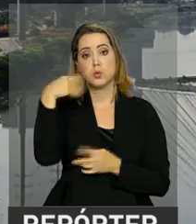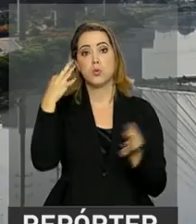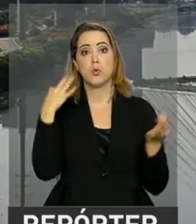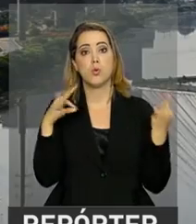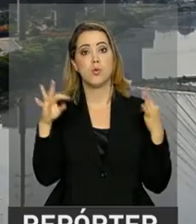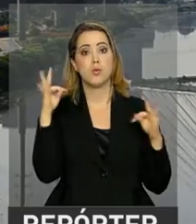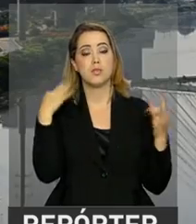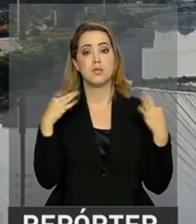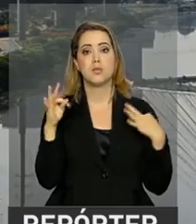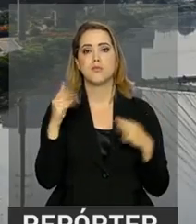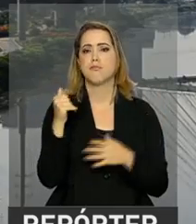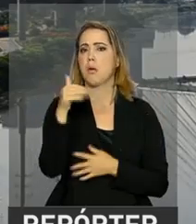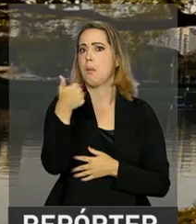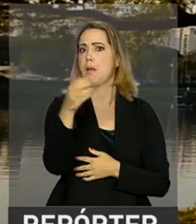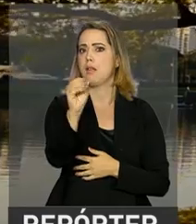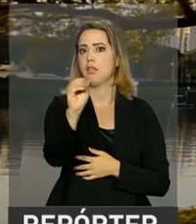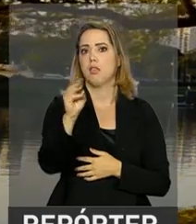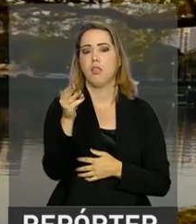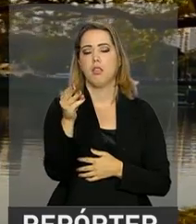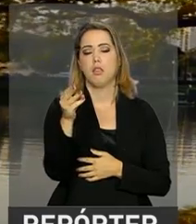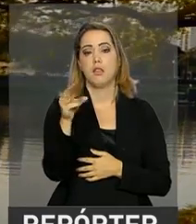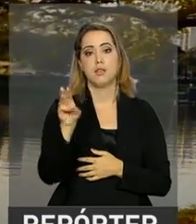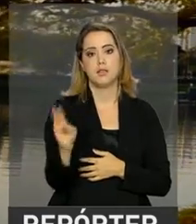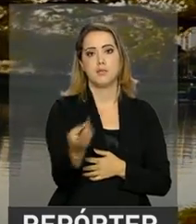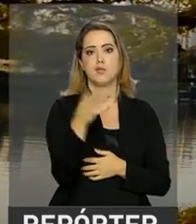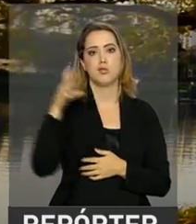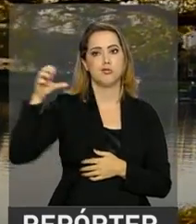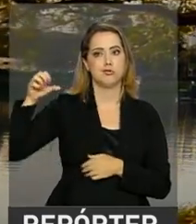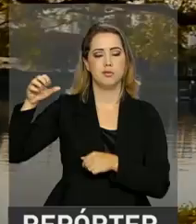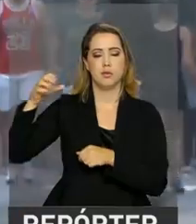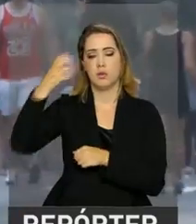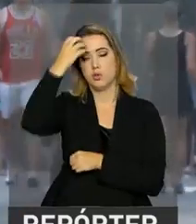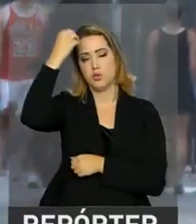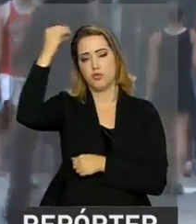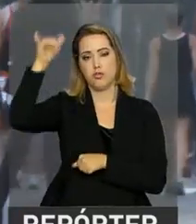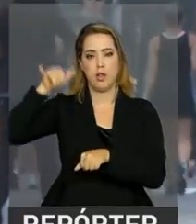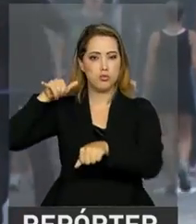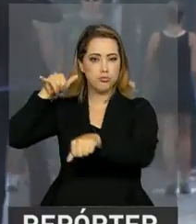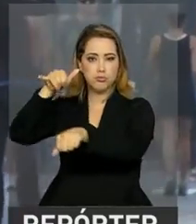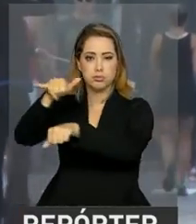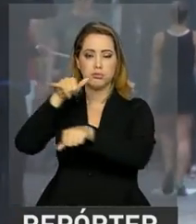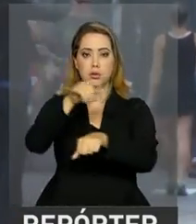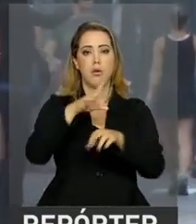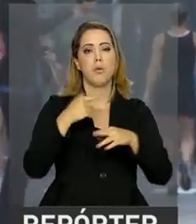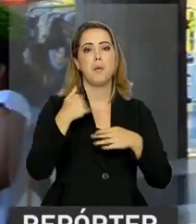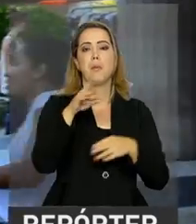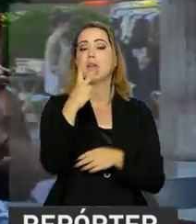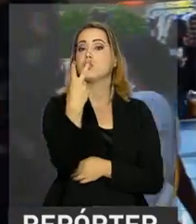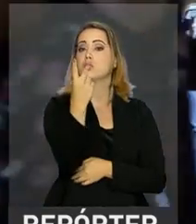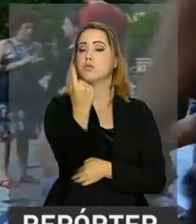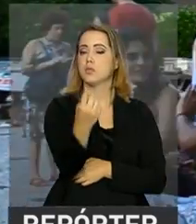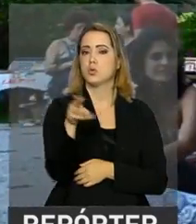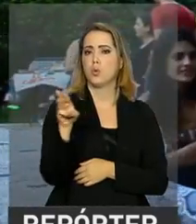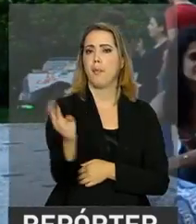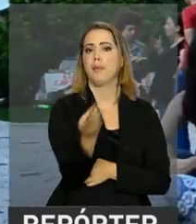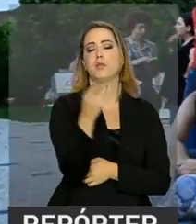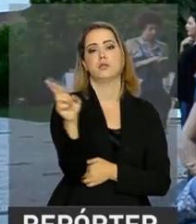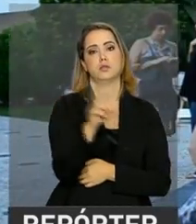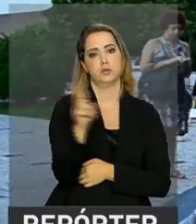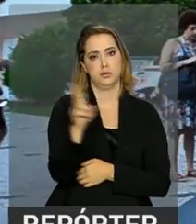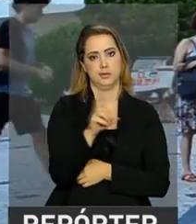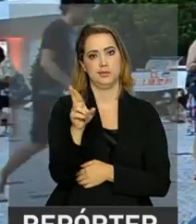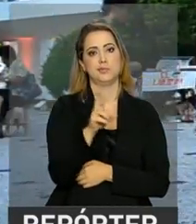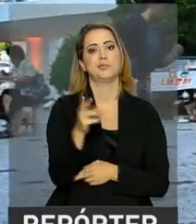são esperadas durante esses feriados mais ou menos 10 milhões e meio de viagens no país, que devem movimentar 21 bilhões de reais na